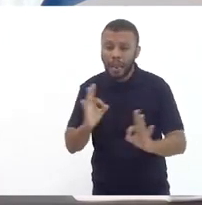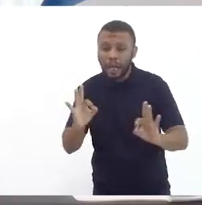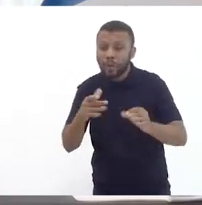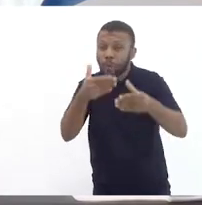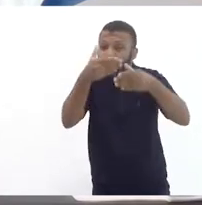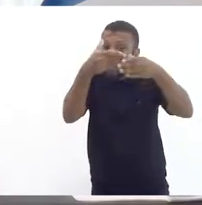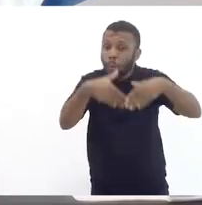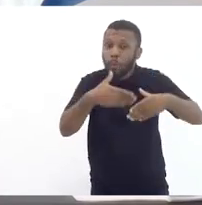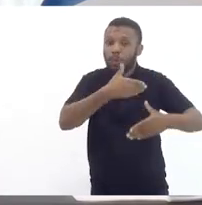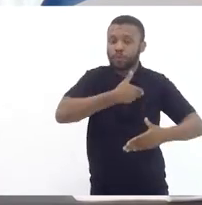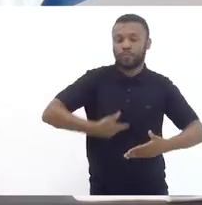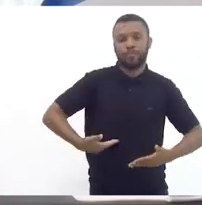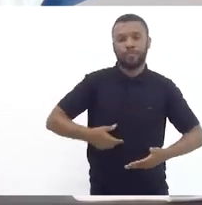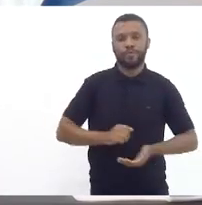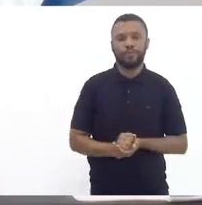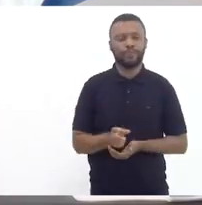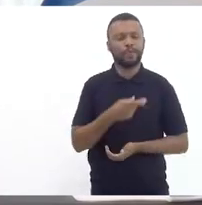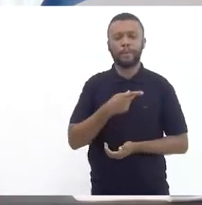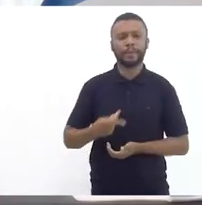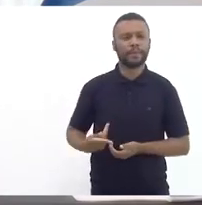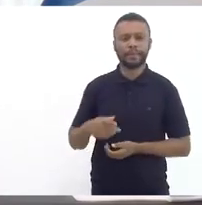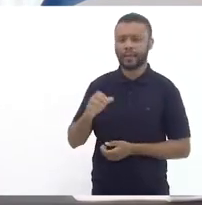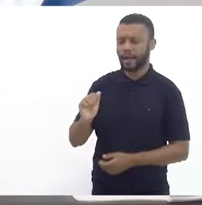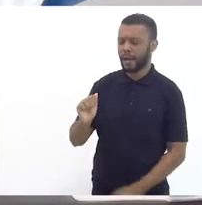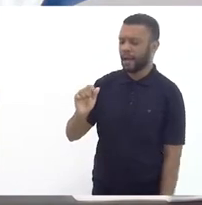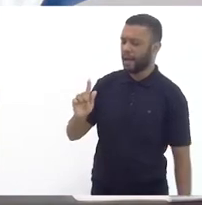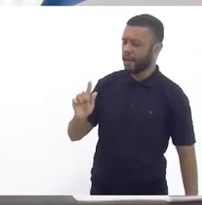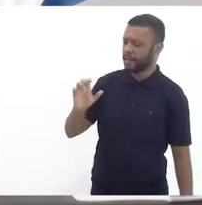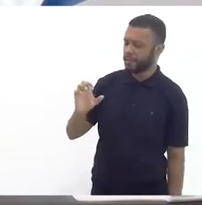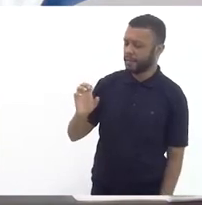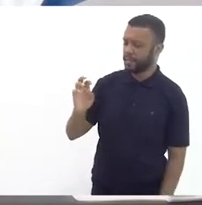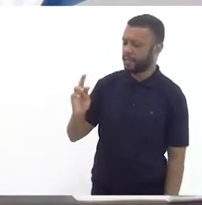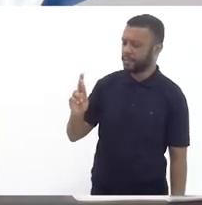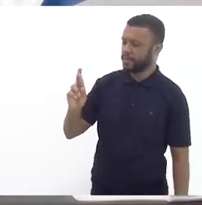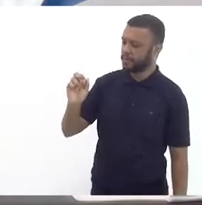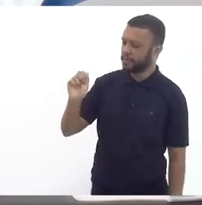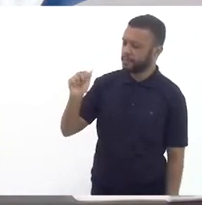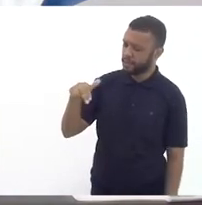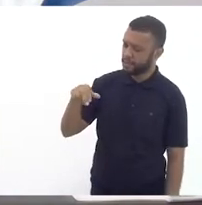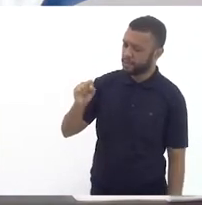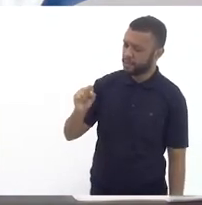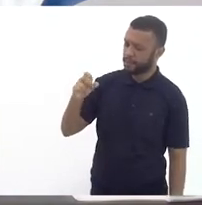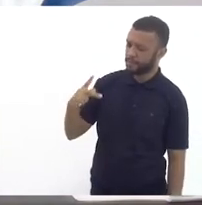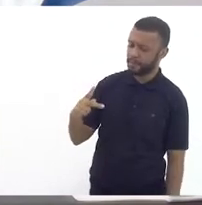o presidente da Getransp, na sessão passada, disse que a Getransp tem